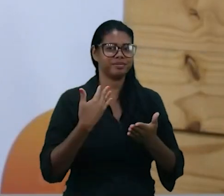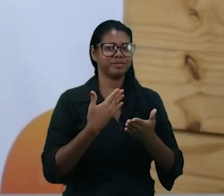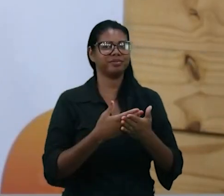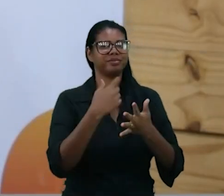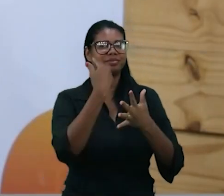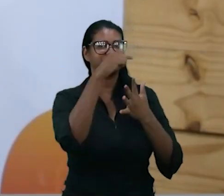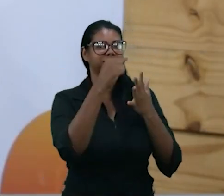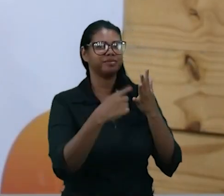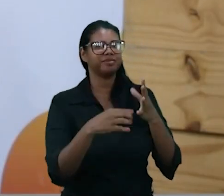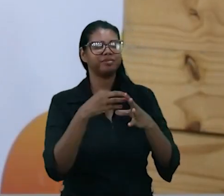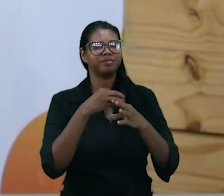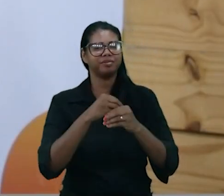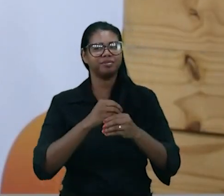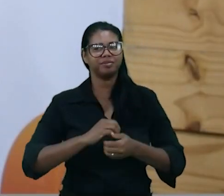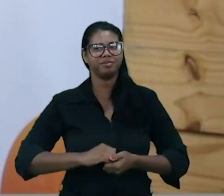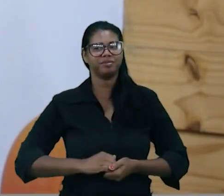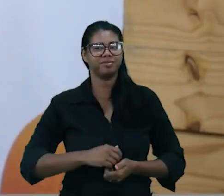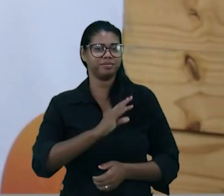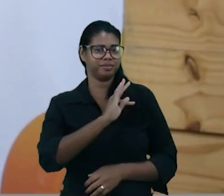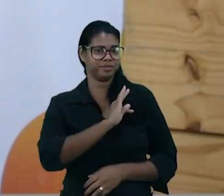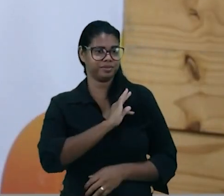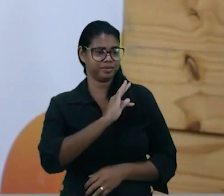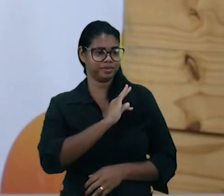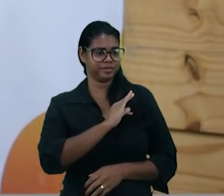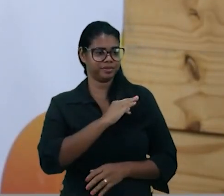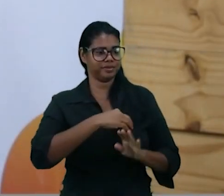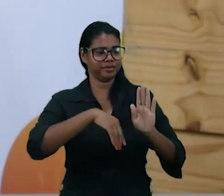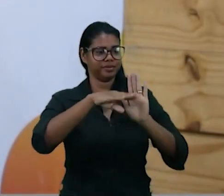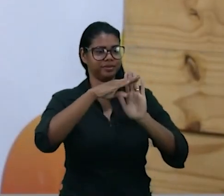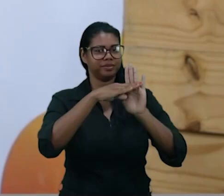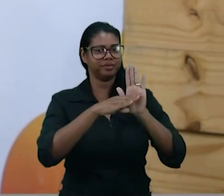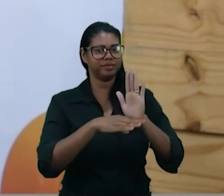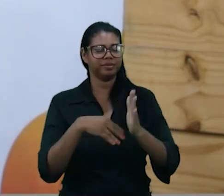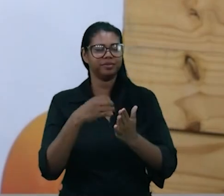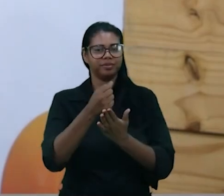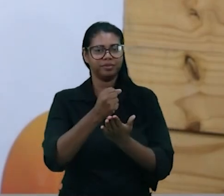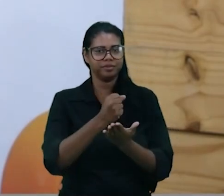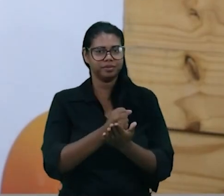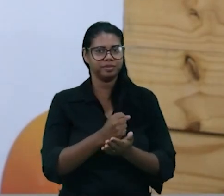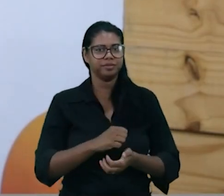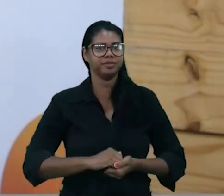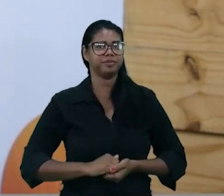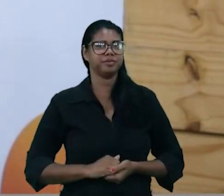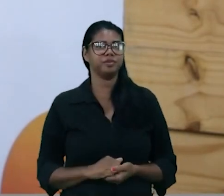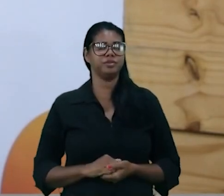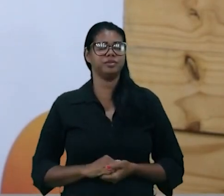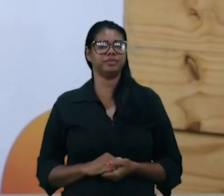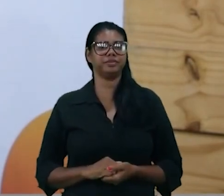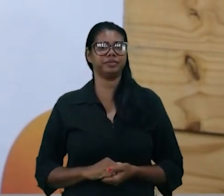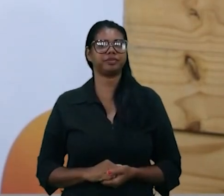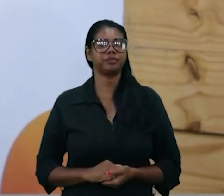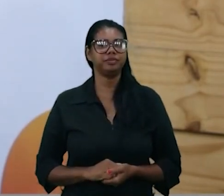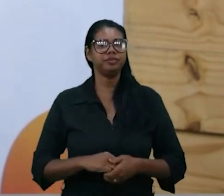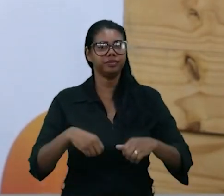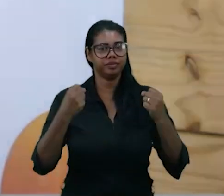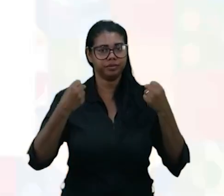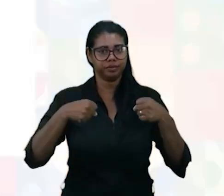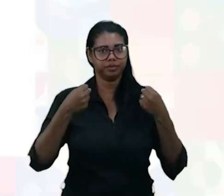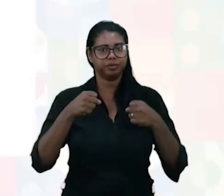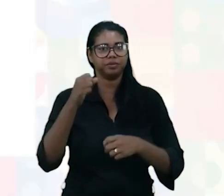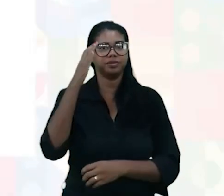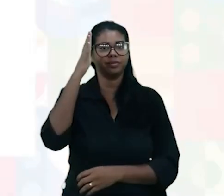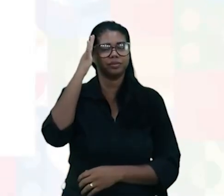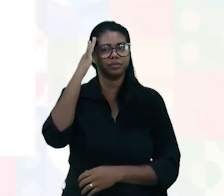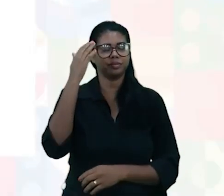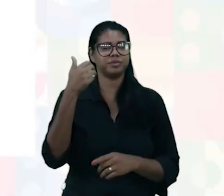classificação, análise, leitura e técnicas dessas classificações nos documentos. Então, bora lá! A gente precisa entender, no primeiro